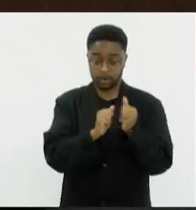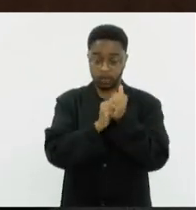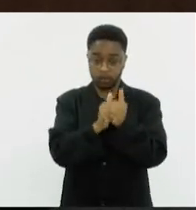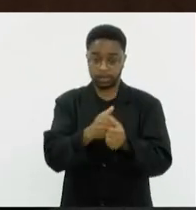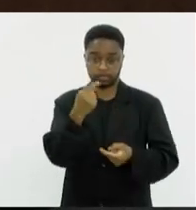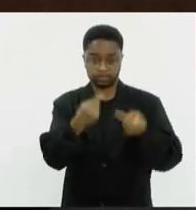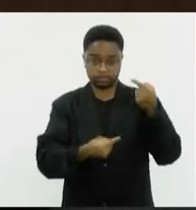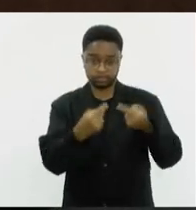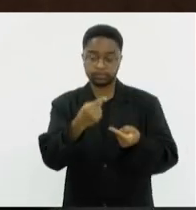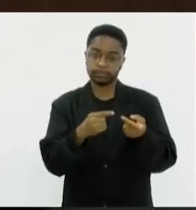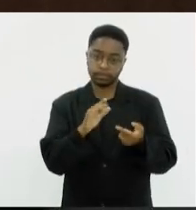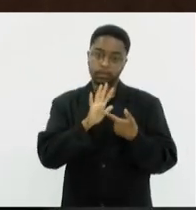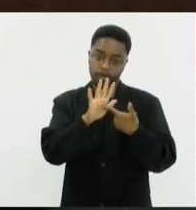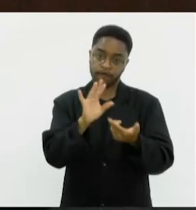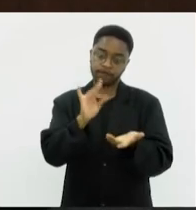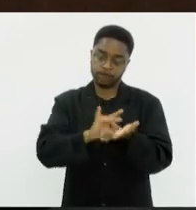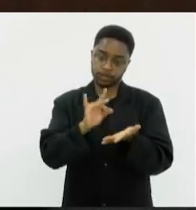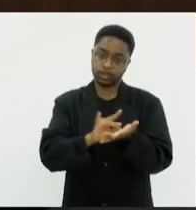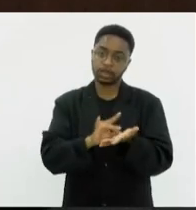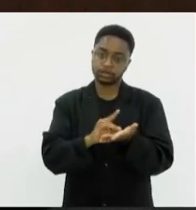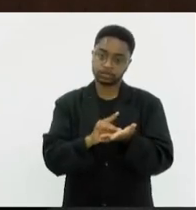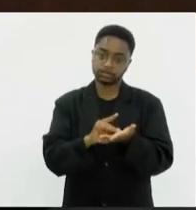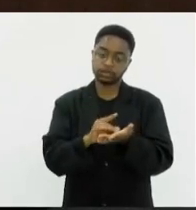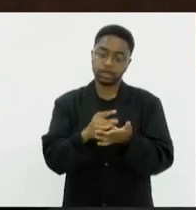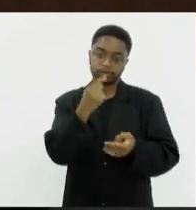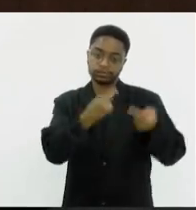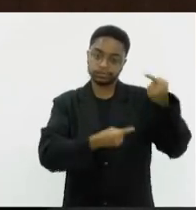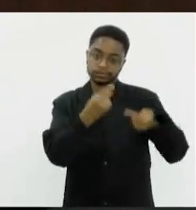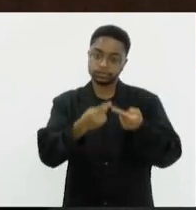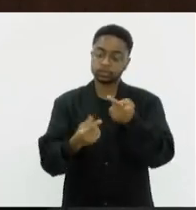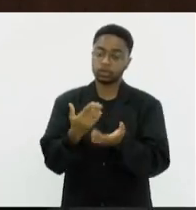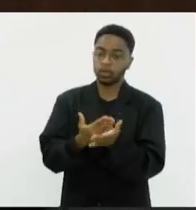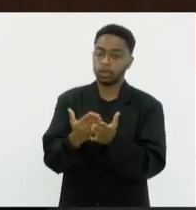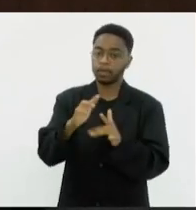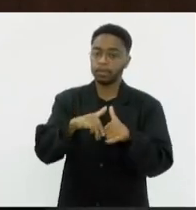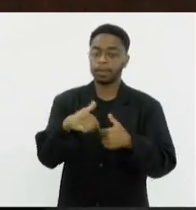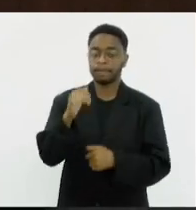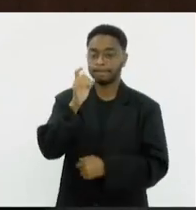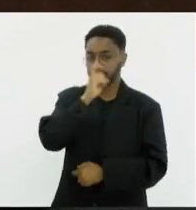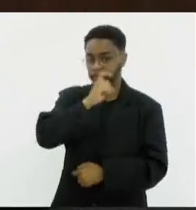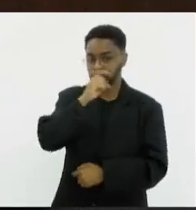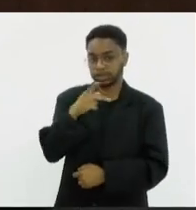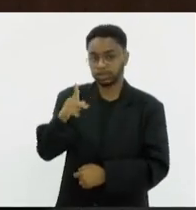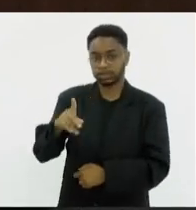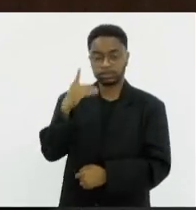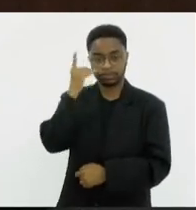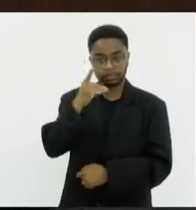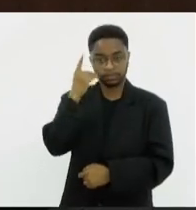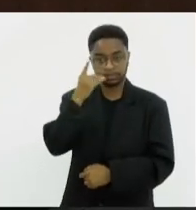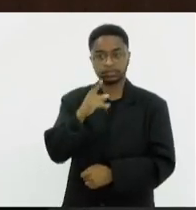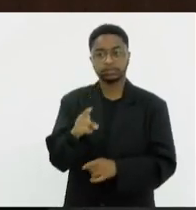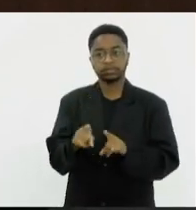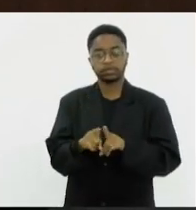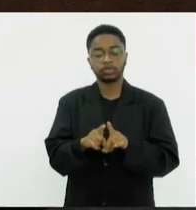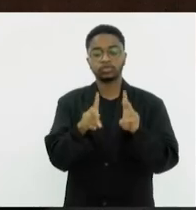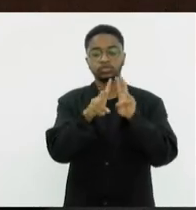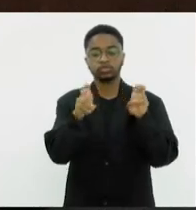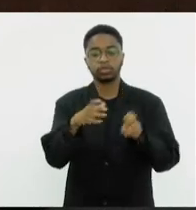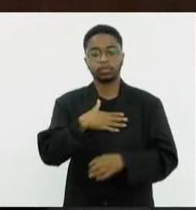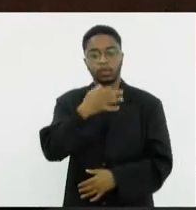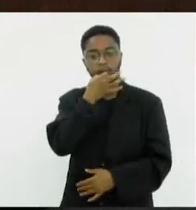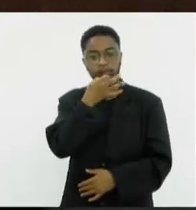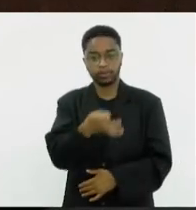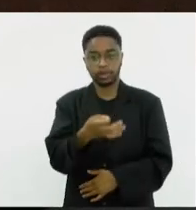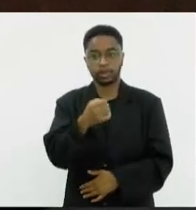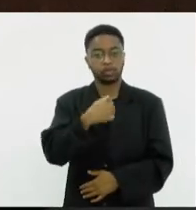debate, a verdade prevaleceu, que toda essa polêmica começou por uma mentira contada por um deputado, uma ilação sobre uma posição minha,